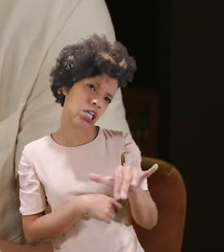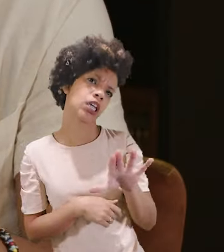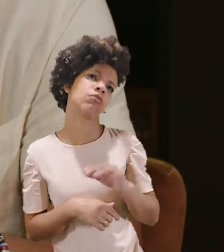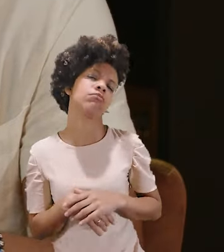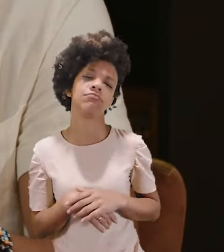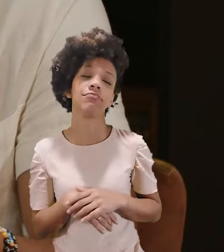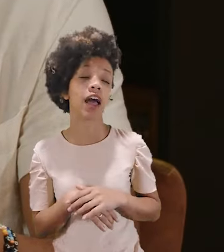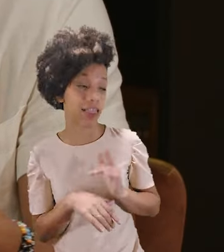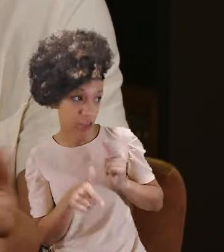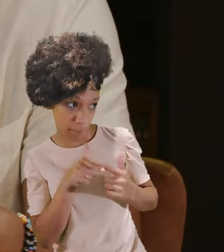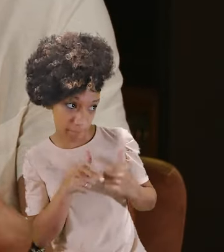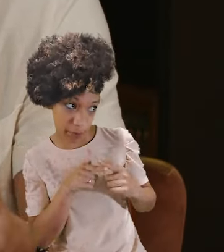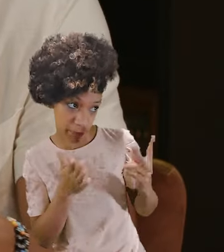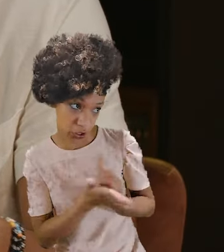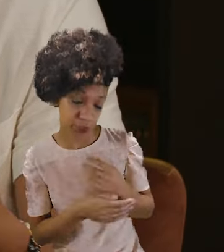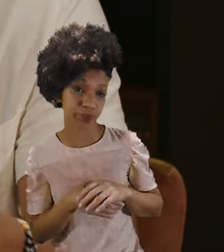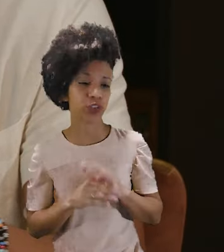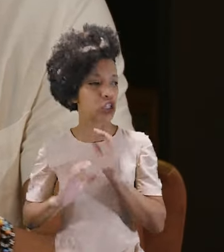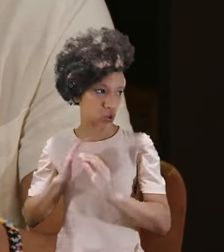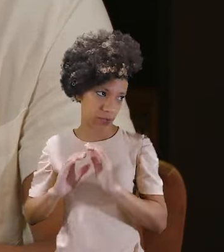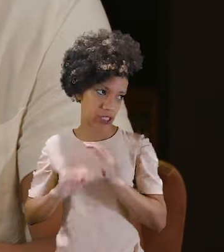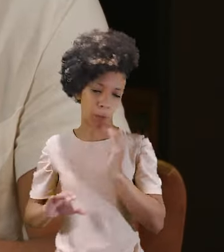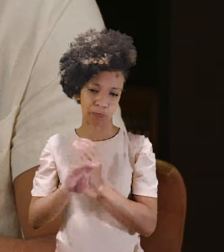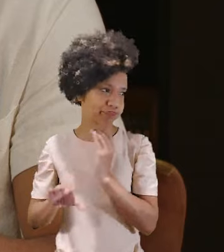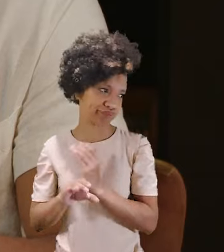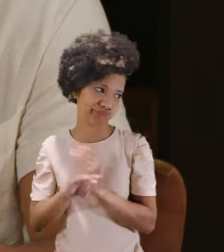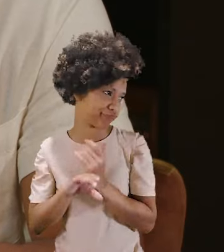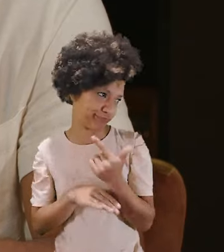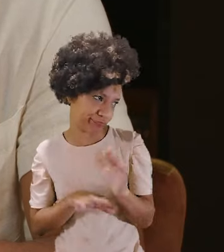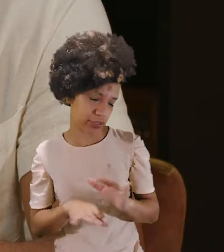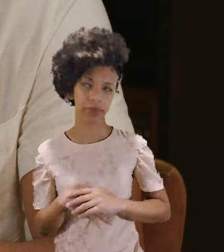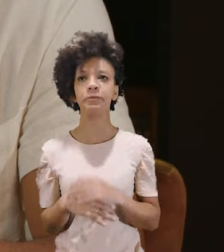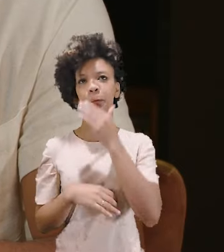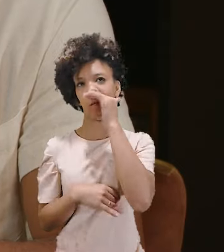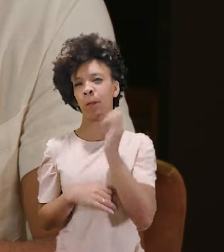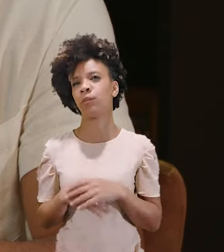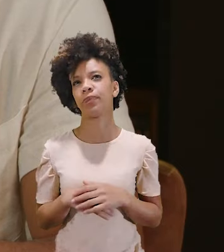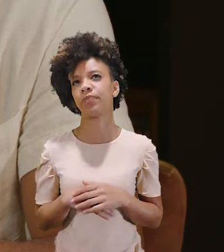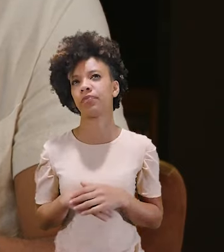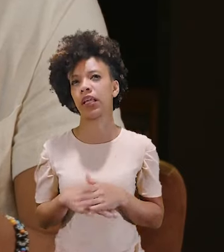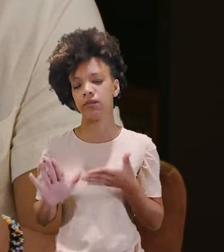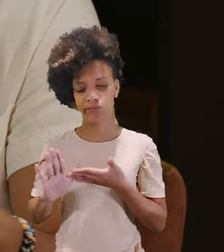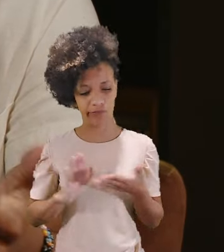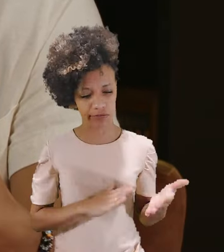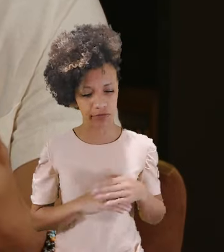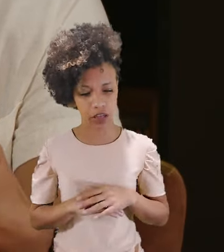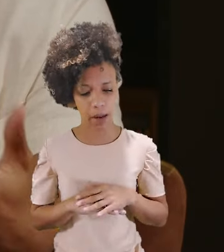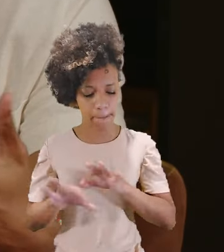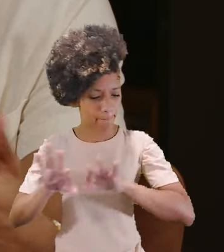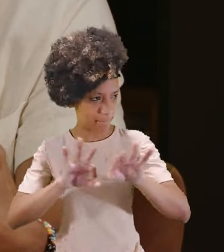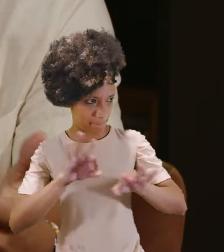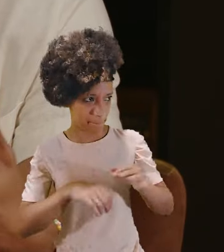foi um problema ali de que aconteceu de comunicação enfim a gente tava eu tava fazendo uma